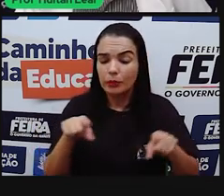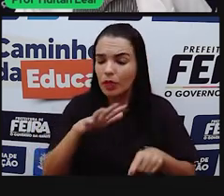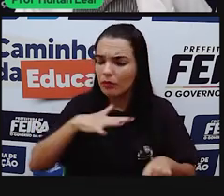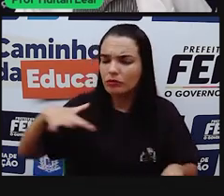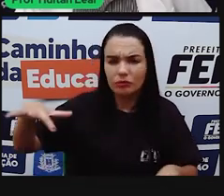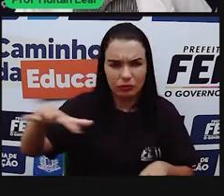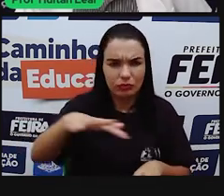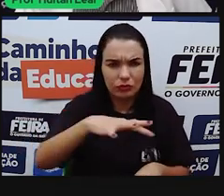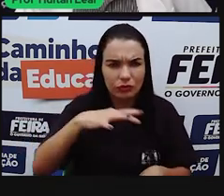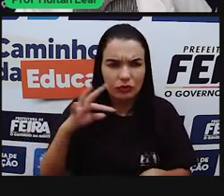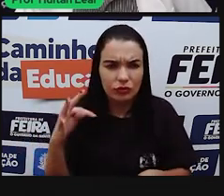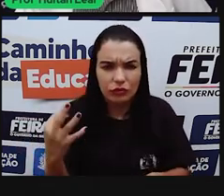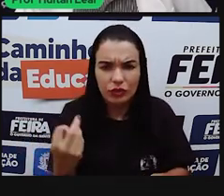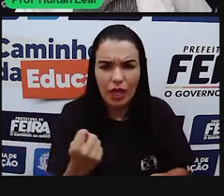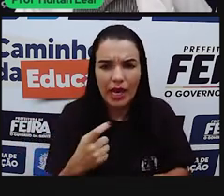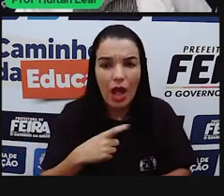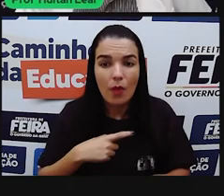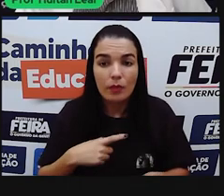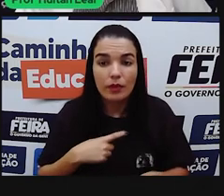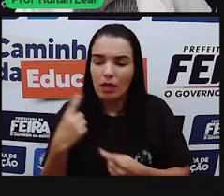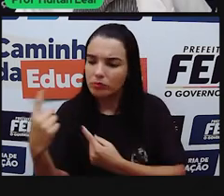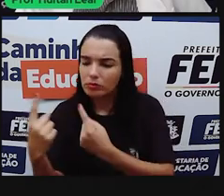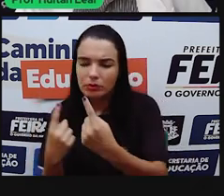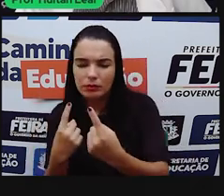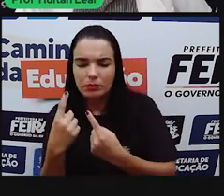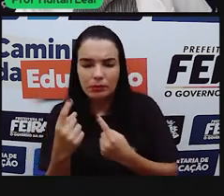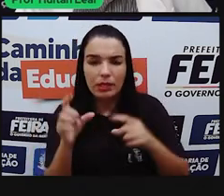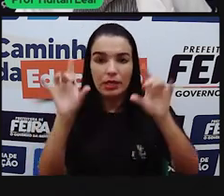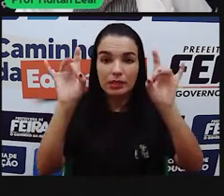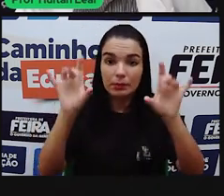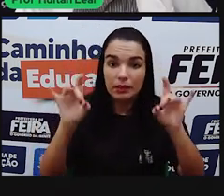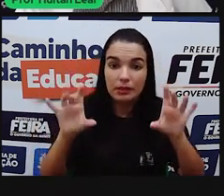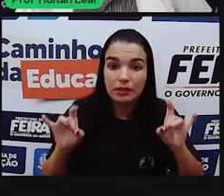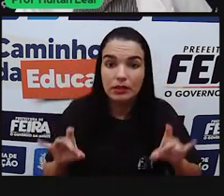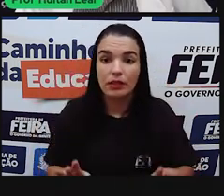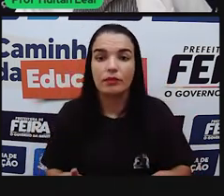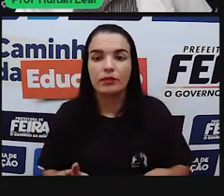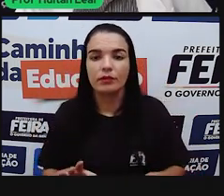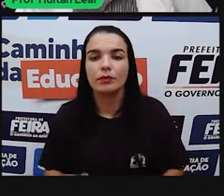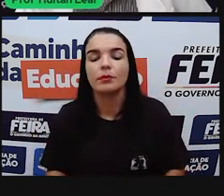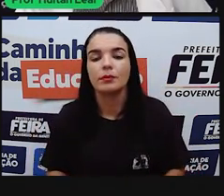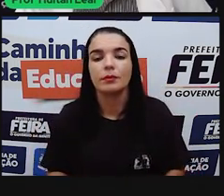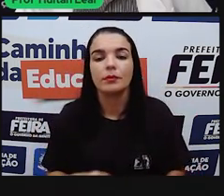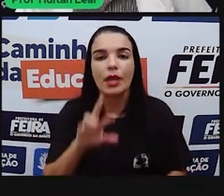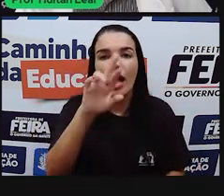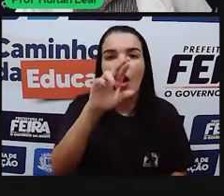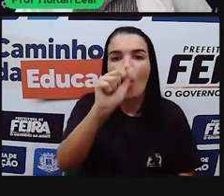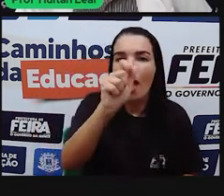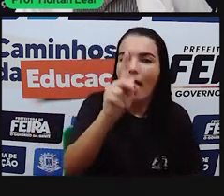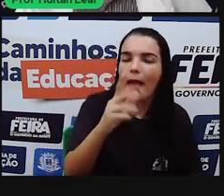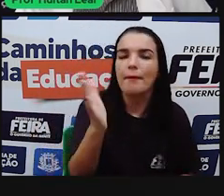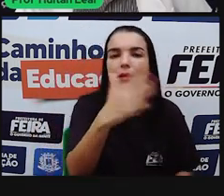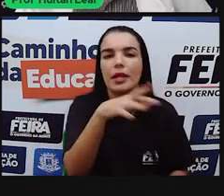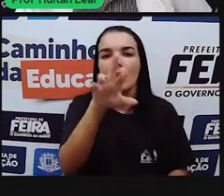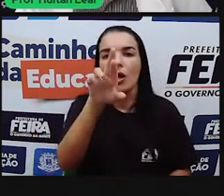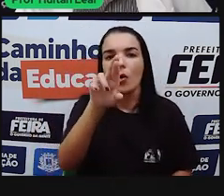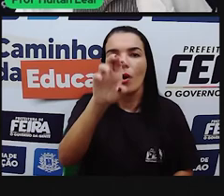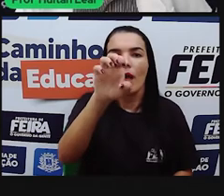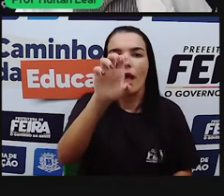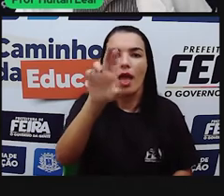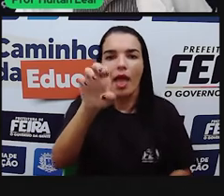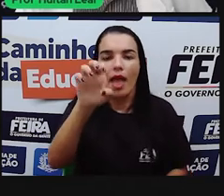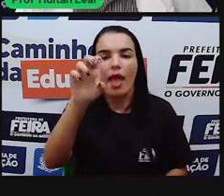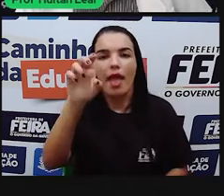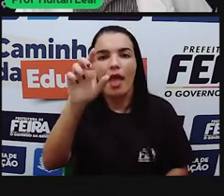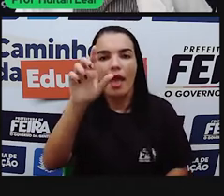gêneros musicais mais específicos, como o reggae, o rap, que fazem a crítica social, não